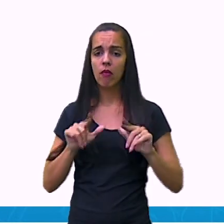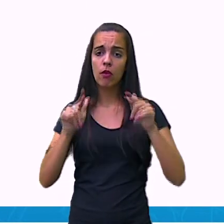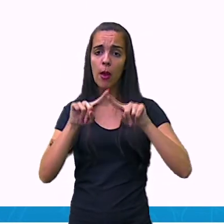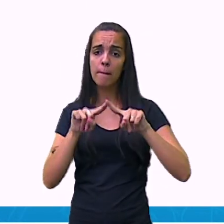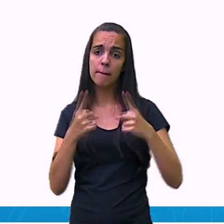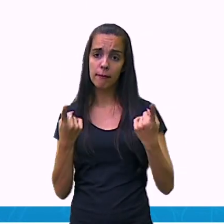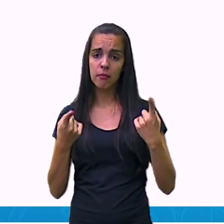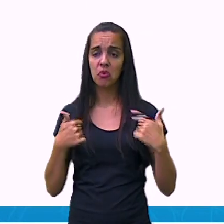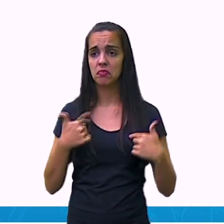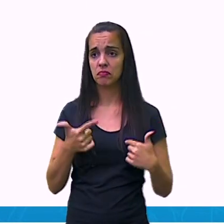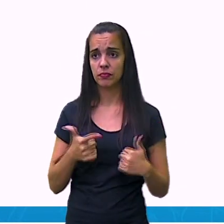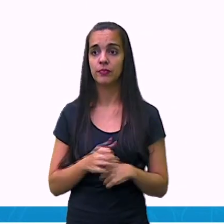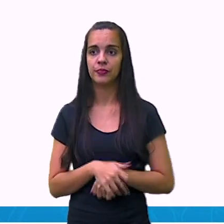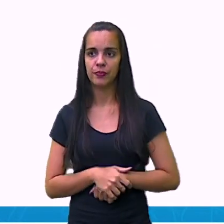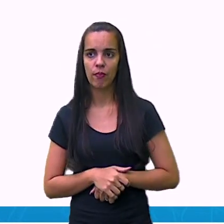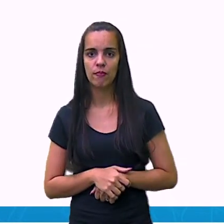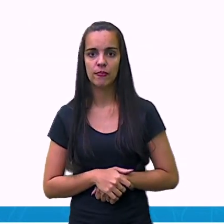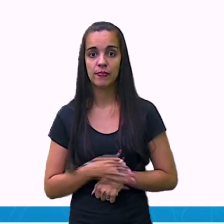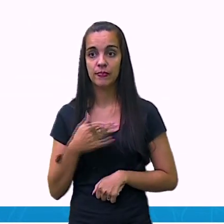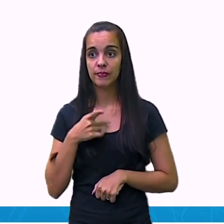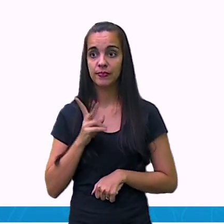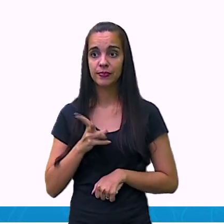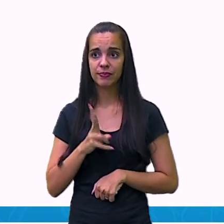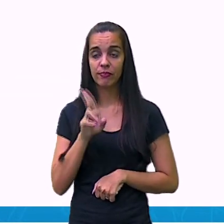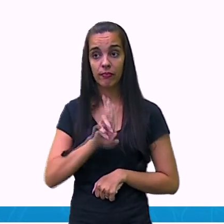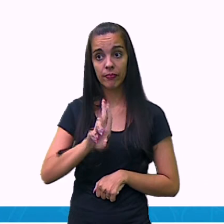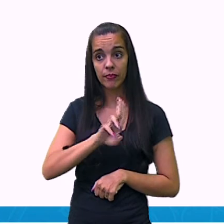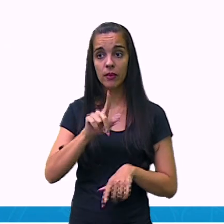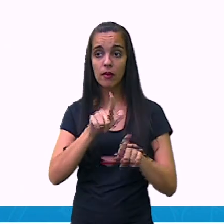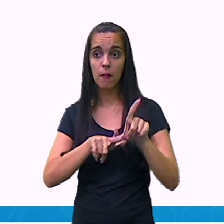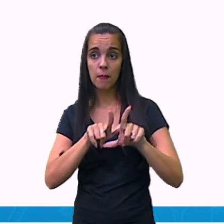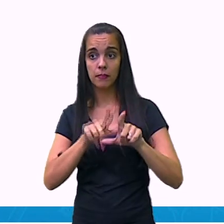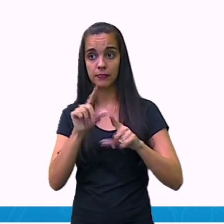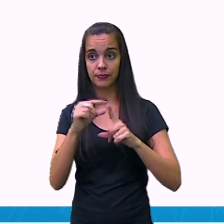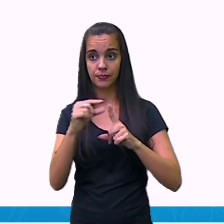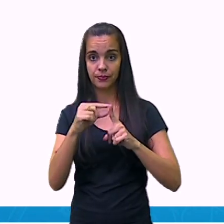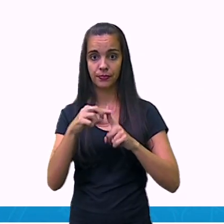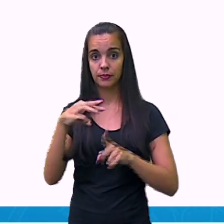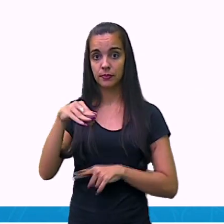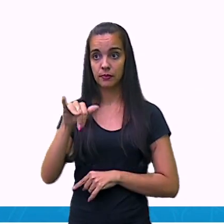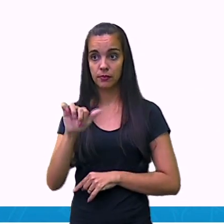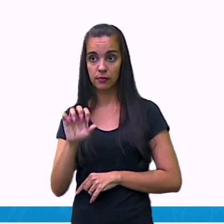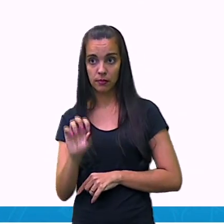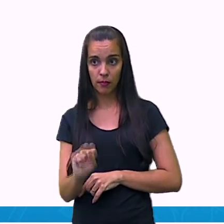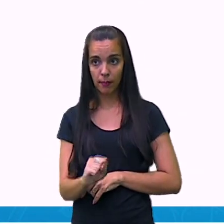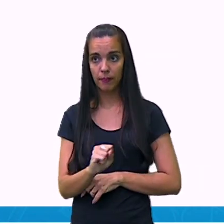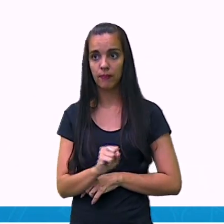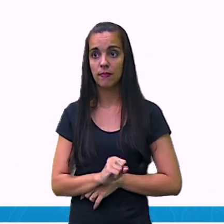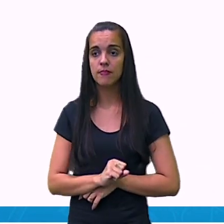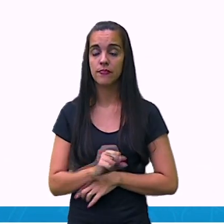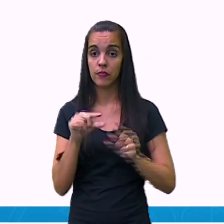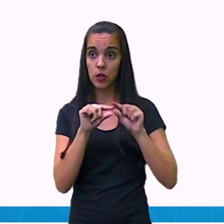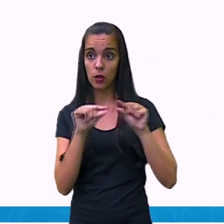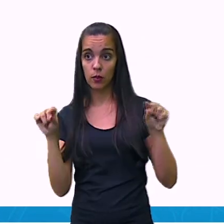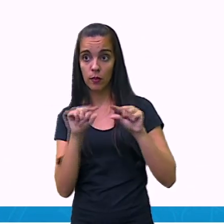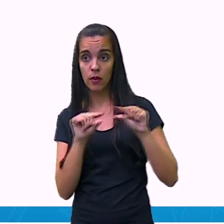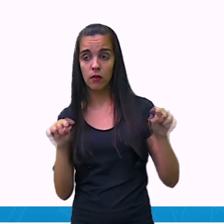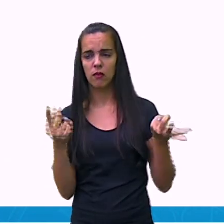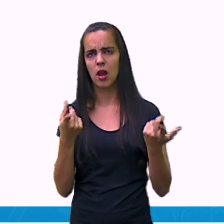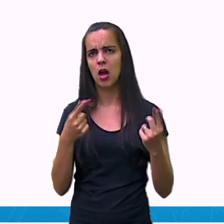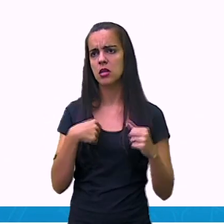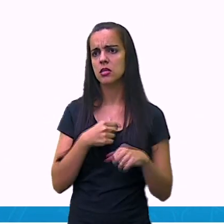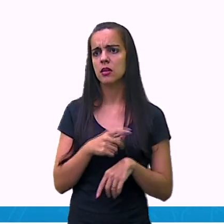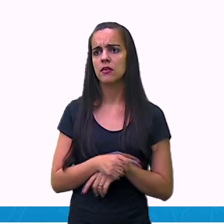dinheiro. Sempre que você vai usar a palavra mas numa expressão, numa frase, numa